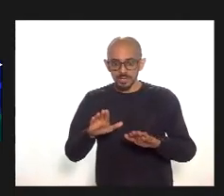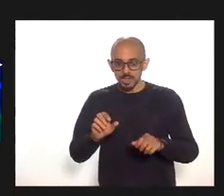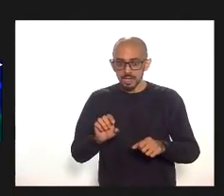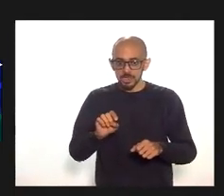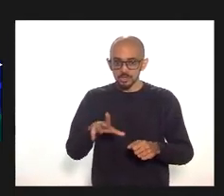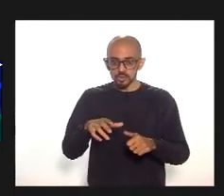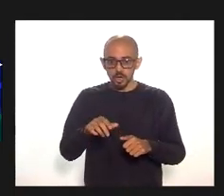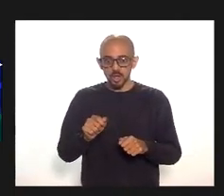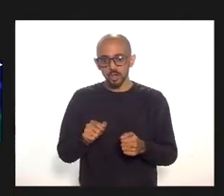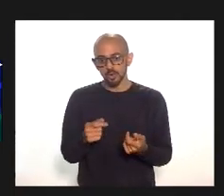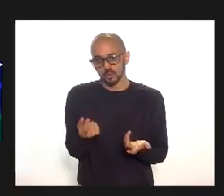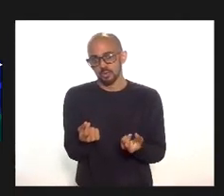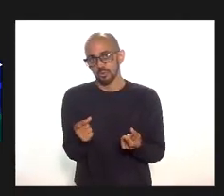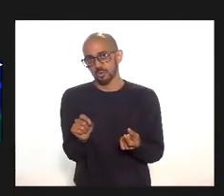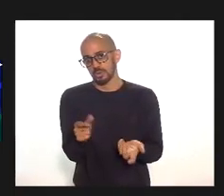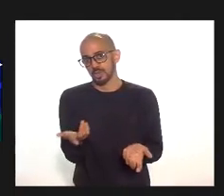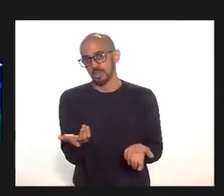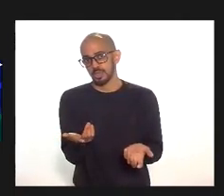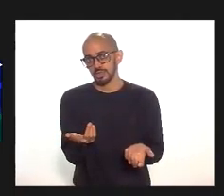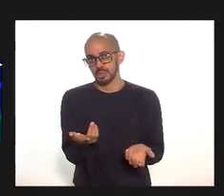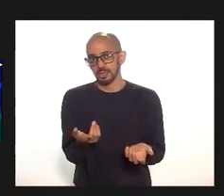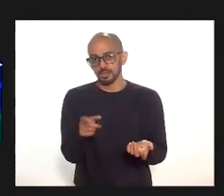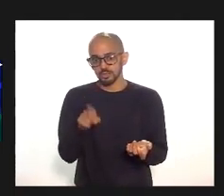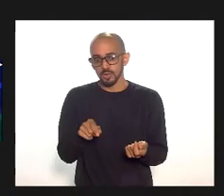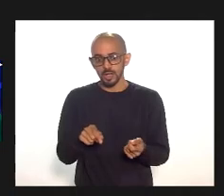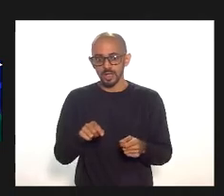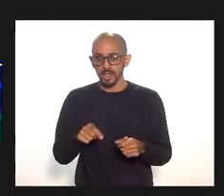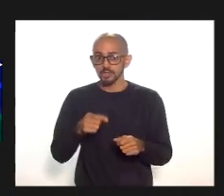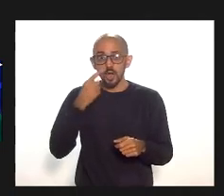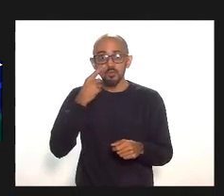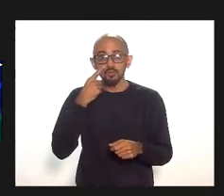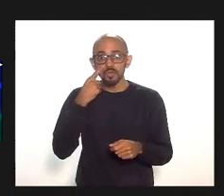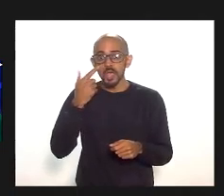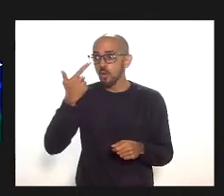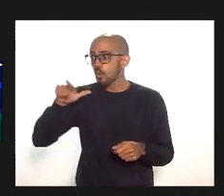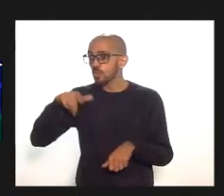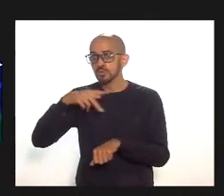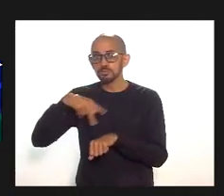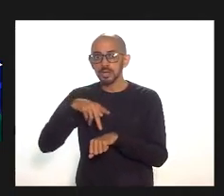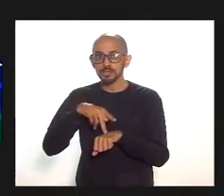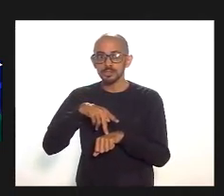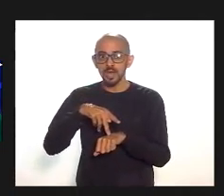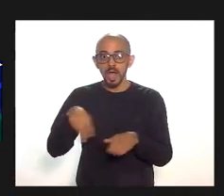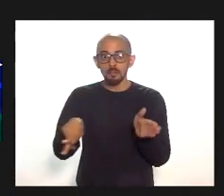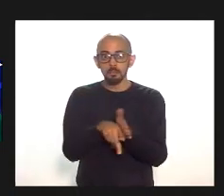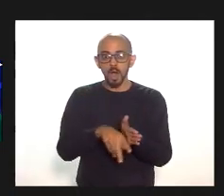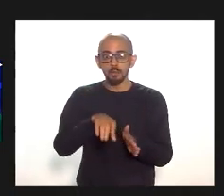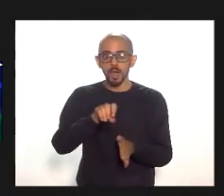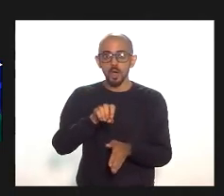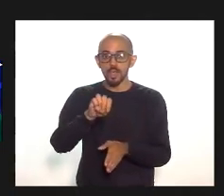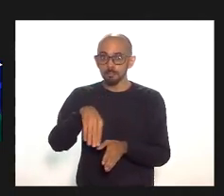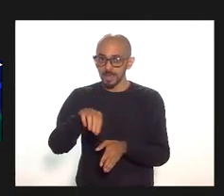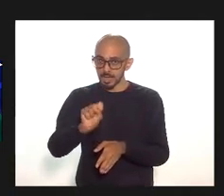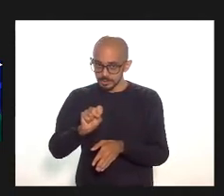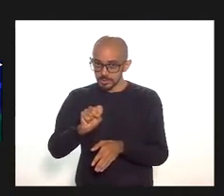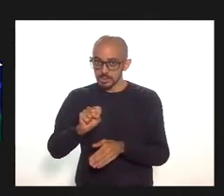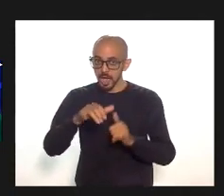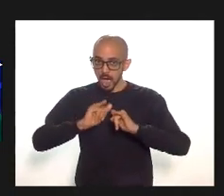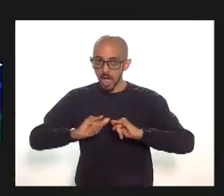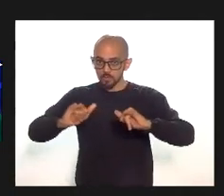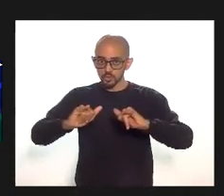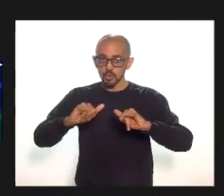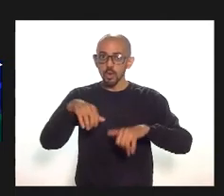artigos científicos de instituições brasileiras, de instituições internacionais, a própria OMS, que chegou a alertar a